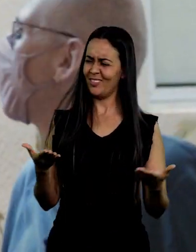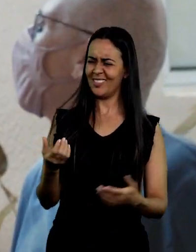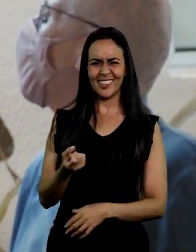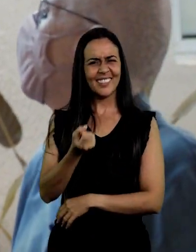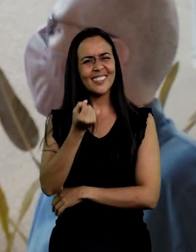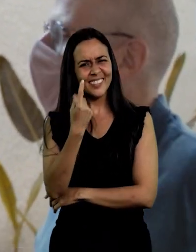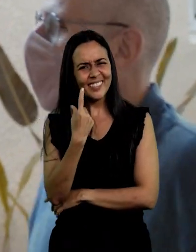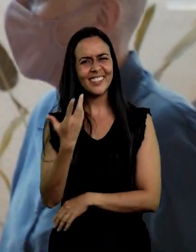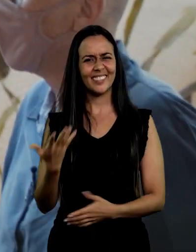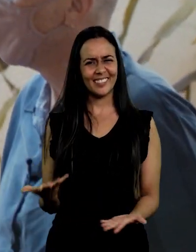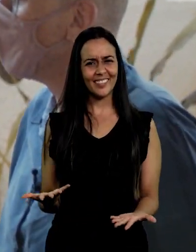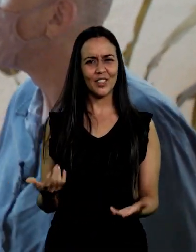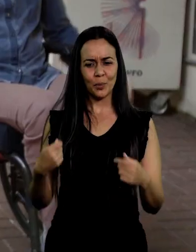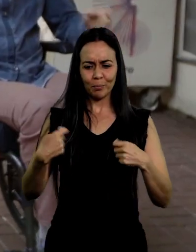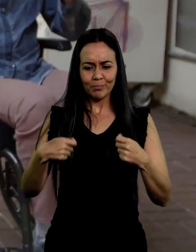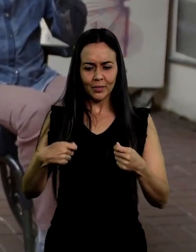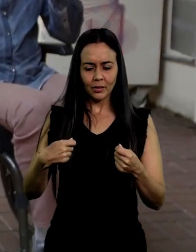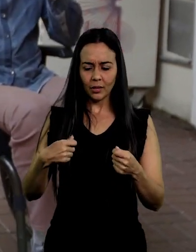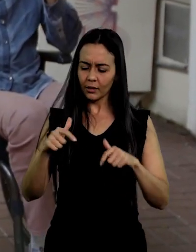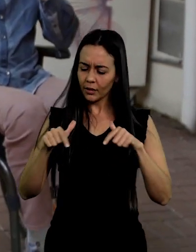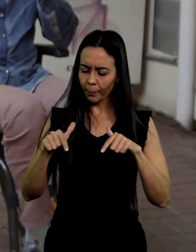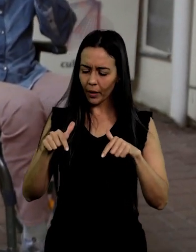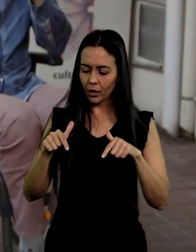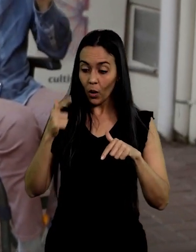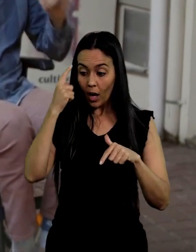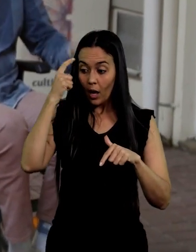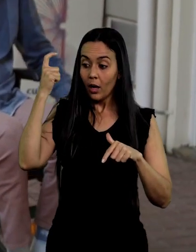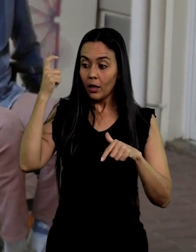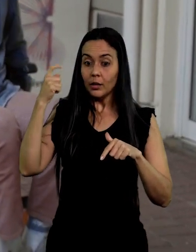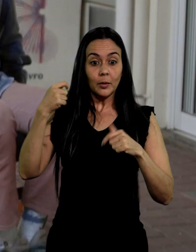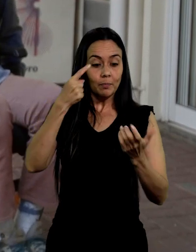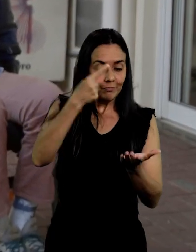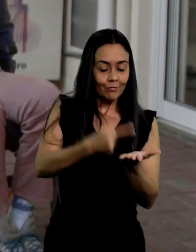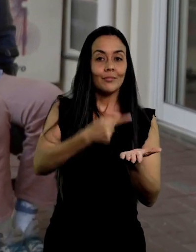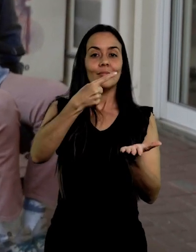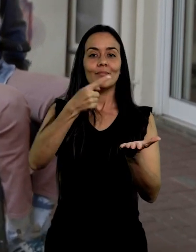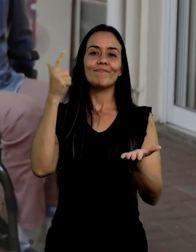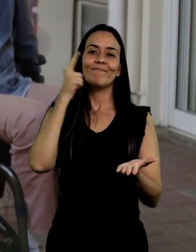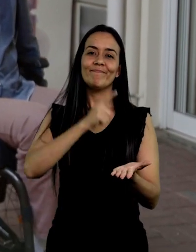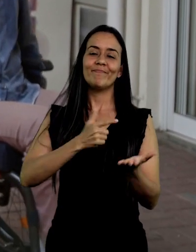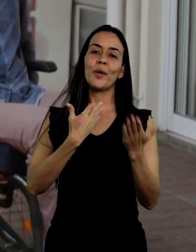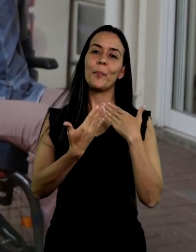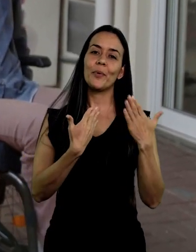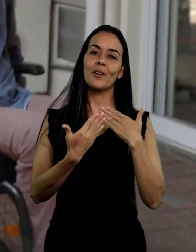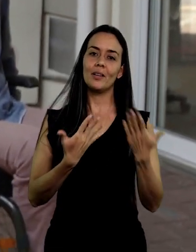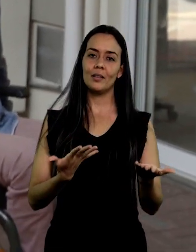de um pretexto, né? Pois é. Porque são as prioridades que a gente coloca na nossa vida, né?